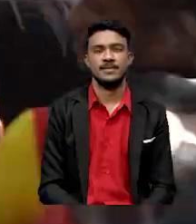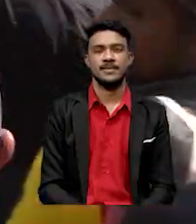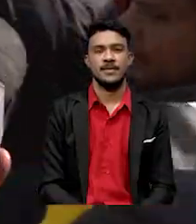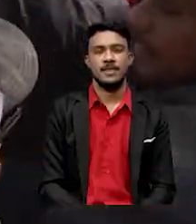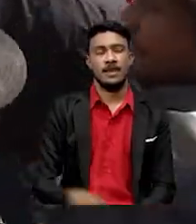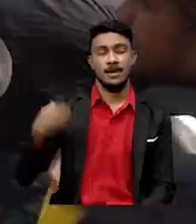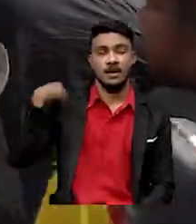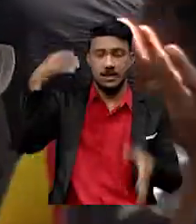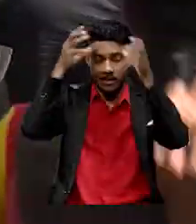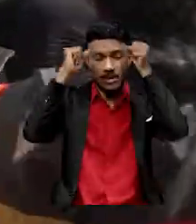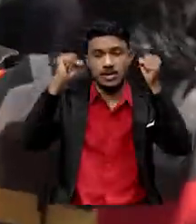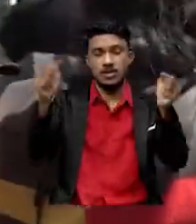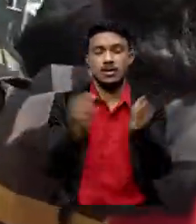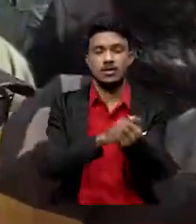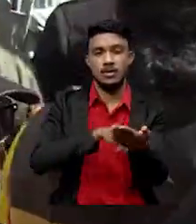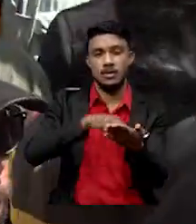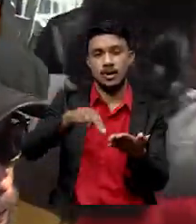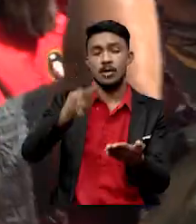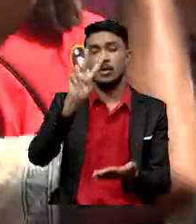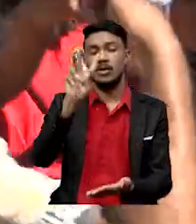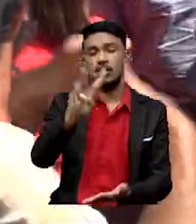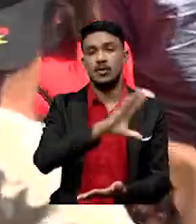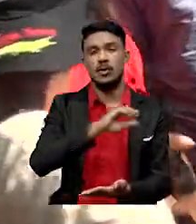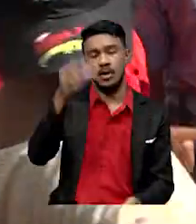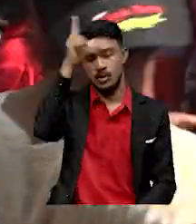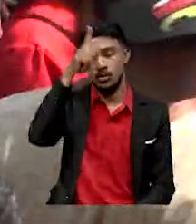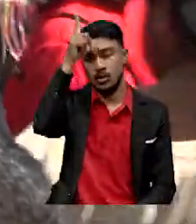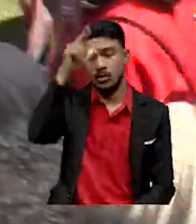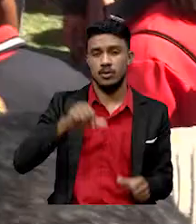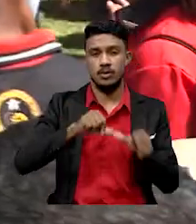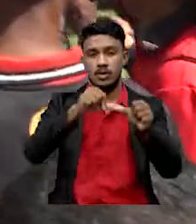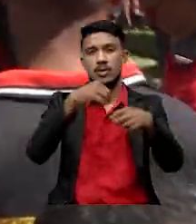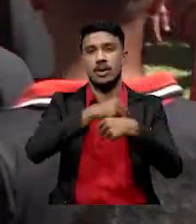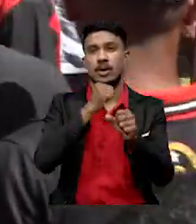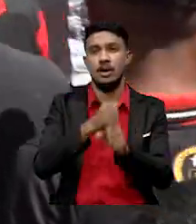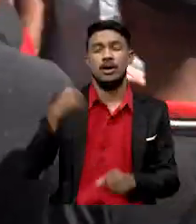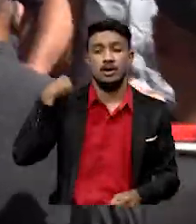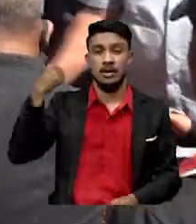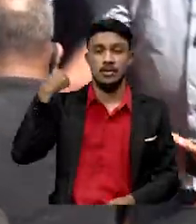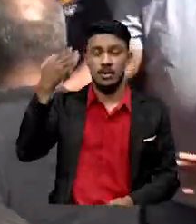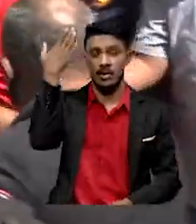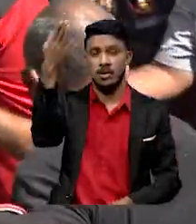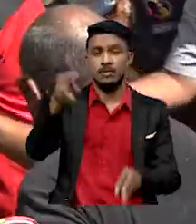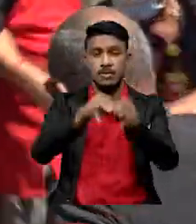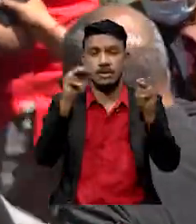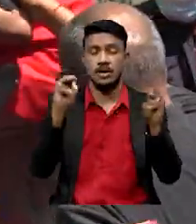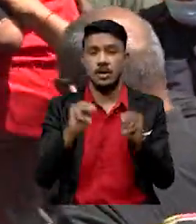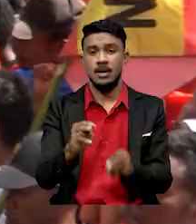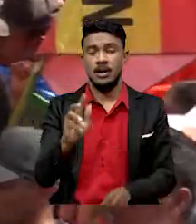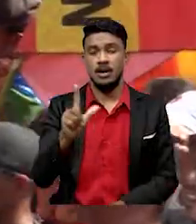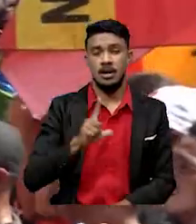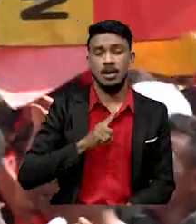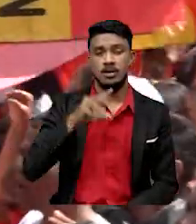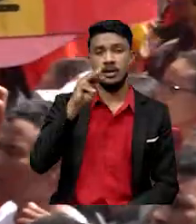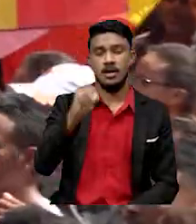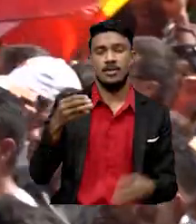Candidato Presidente da República, o número sorteio Rua, Francisco Guterres Lolo, continua a campanha eleitoral e a município Lotem, o tipo comício